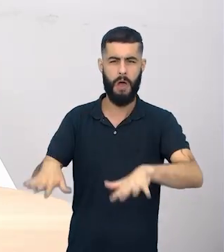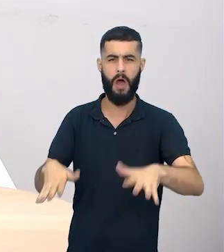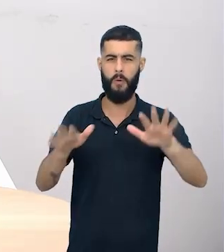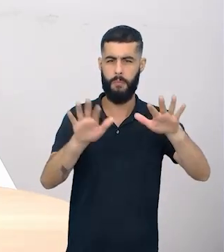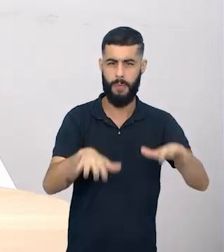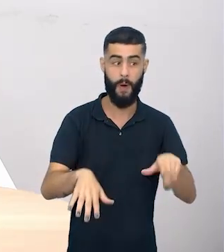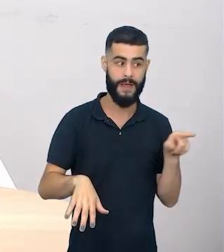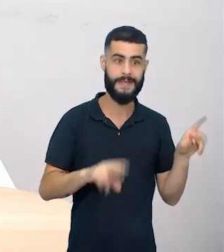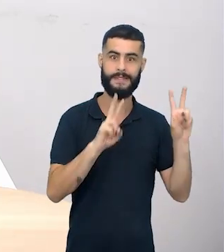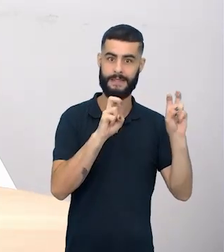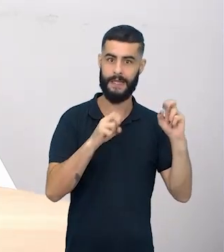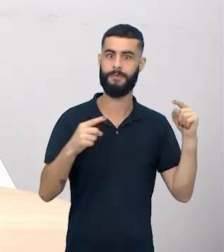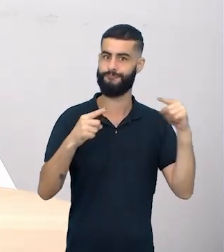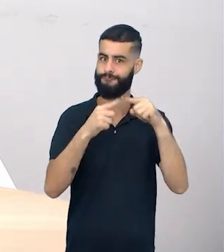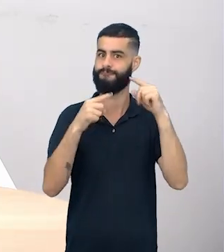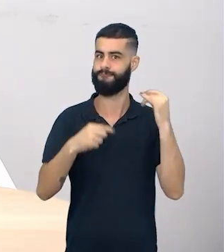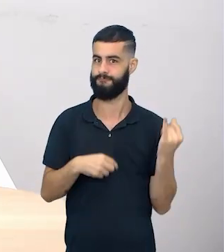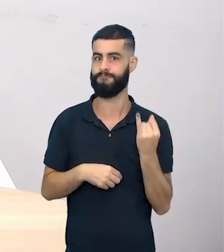abordagem.